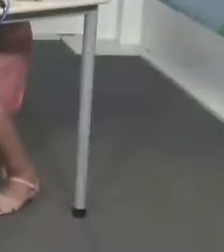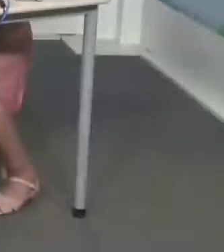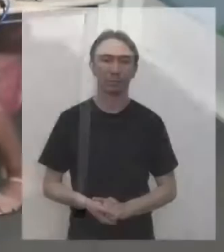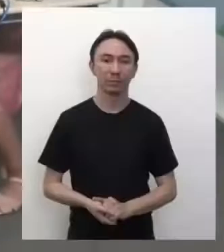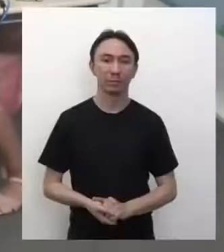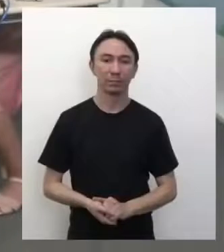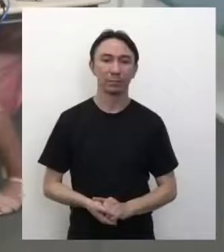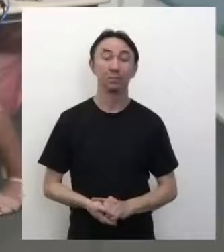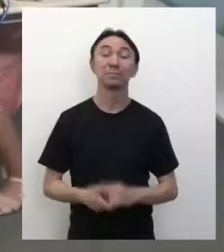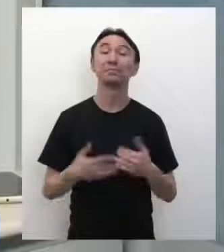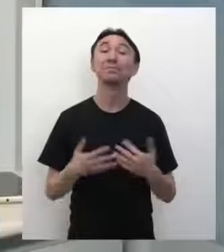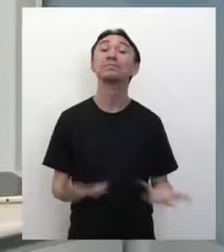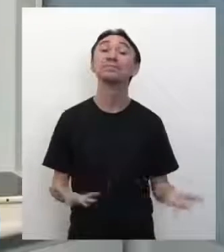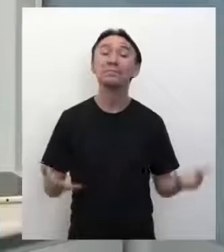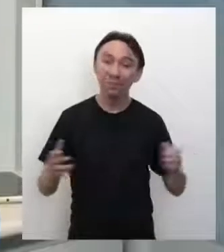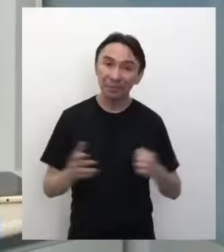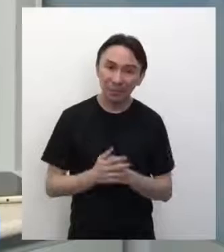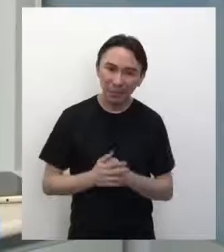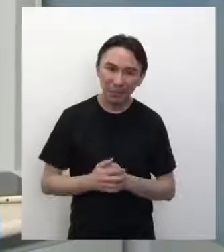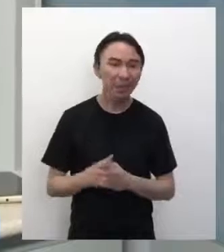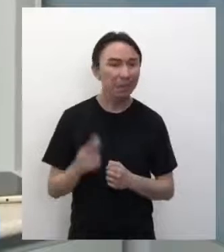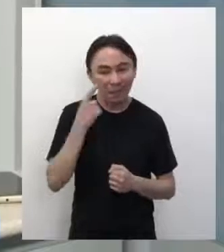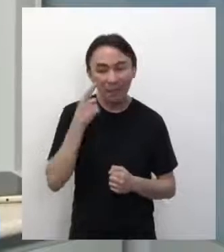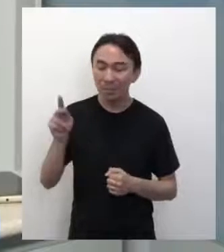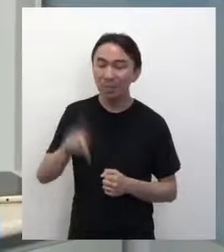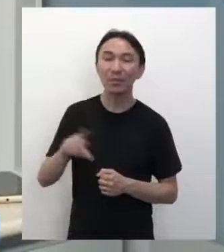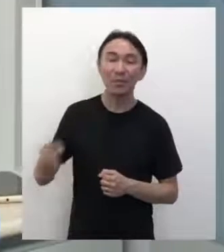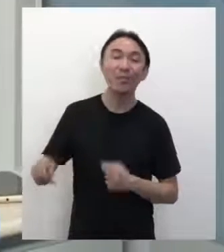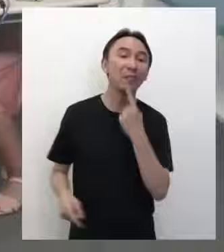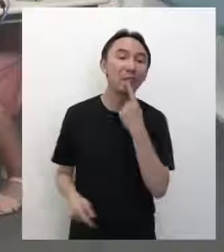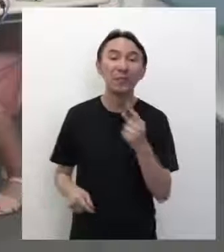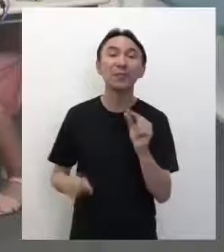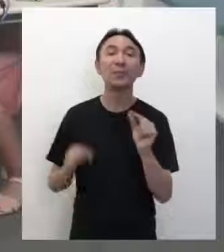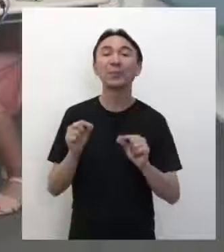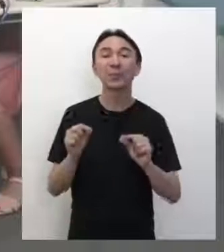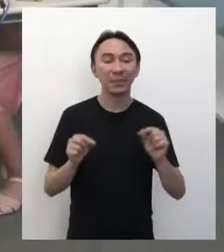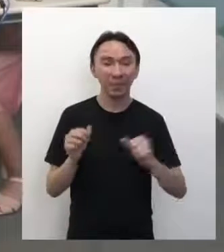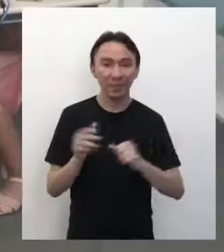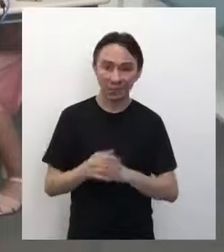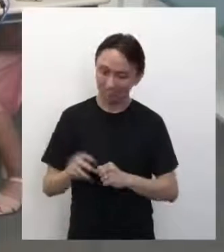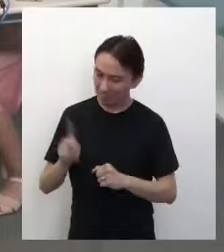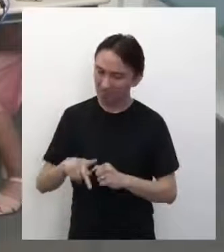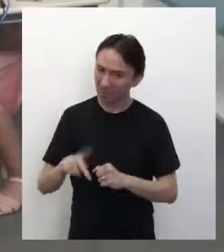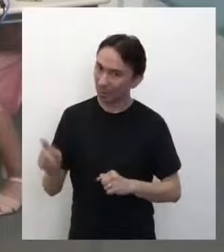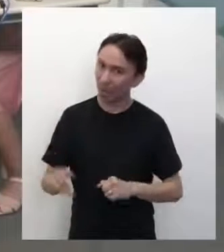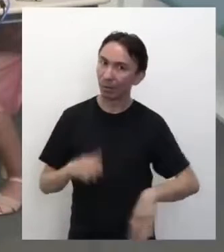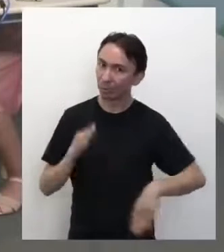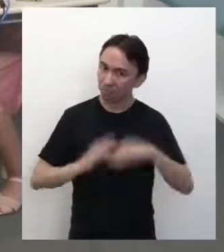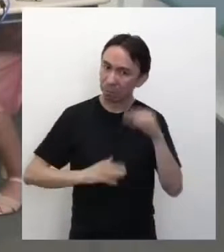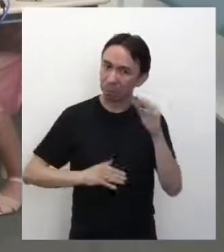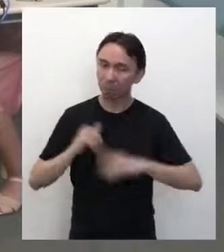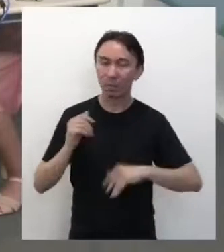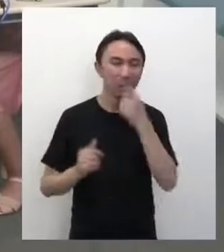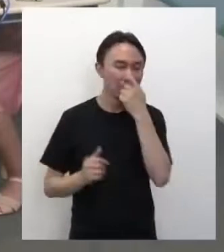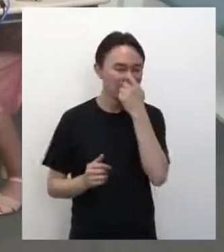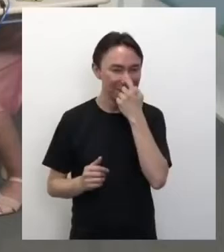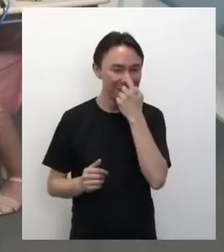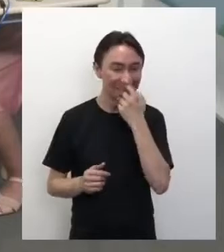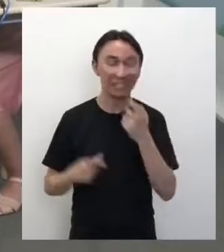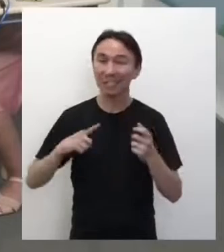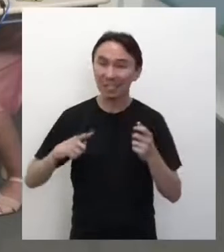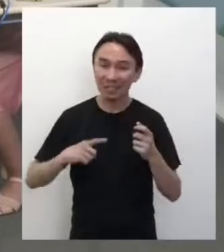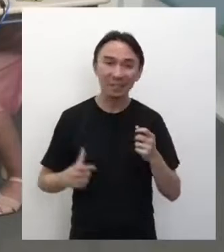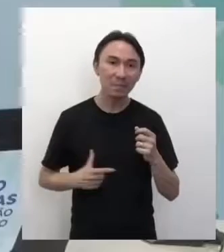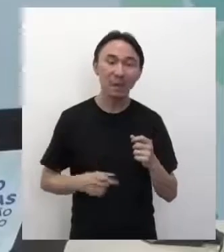E aí, professor, o que os professores andam aprontando aos alunos aí? Os professores estão afiados aqui. Nós temos aqui um comentário bem